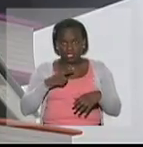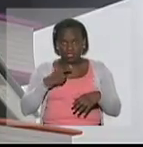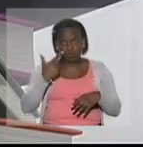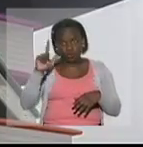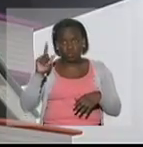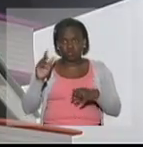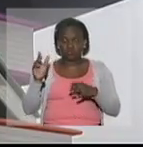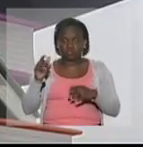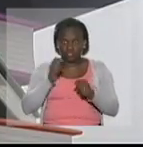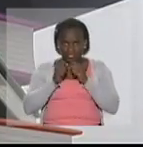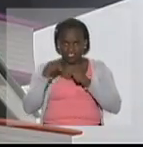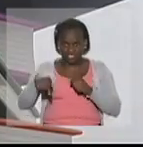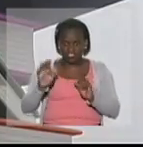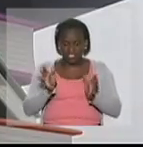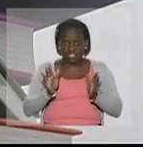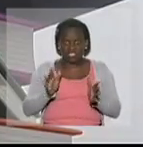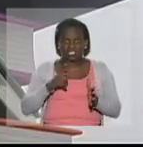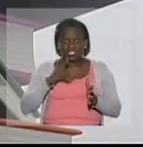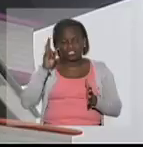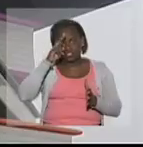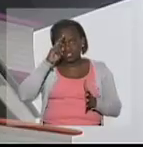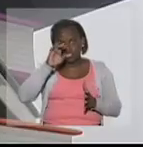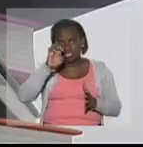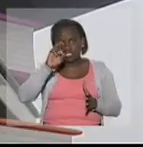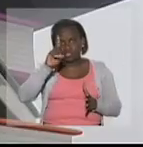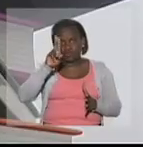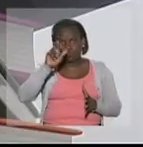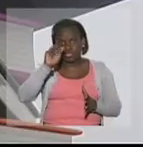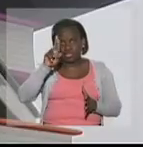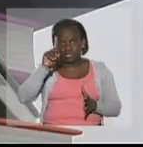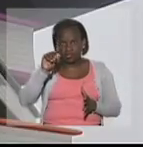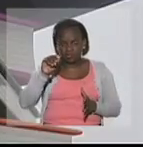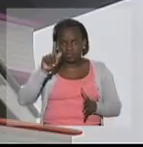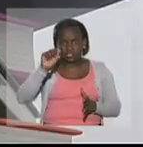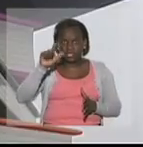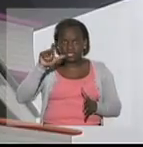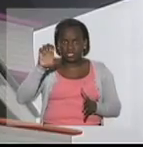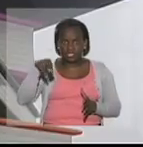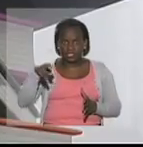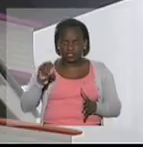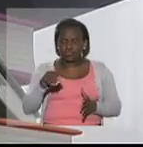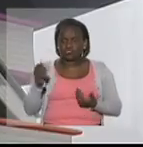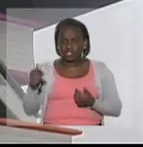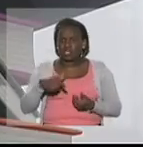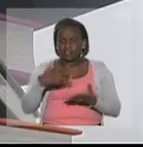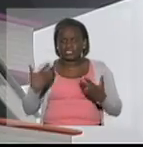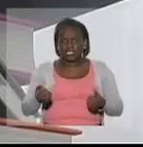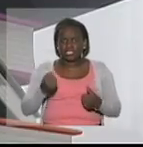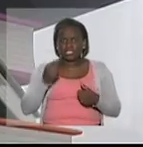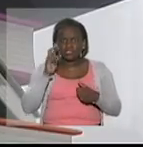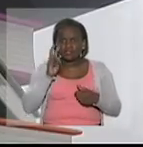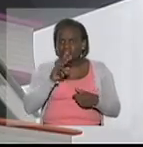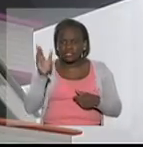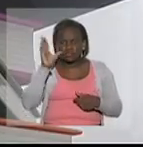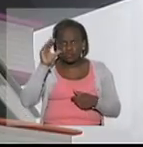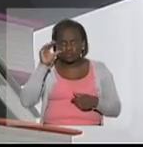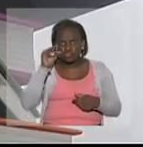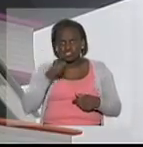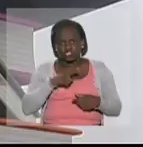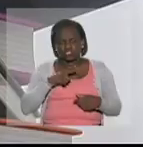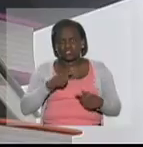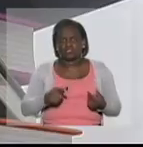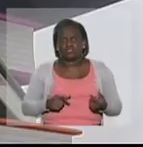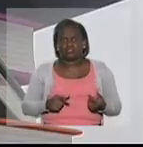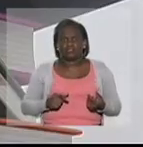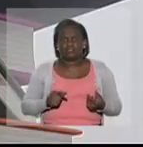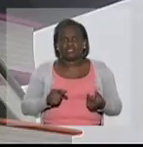trouxe né num outro programa que são as histórias também do Eduardo Galeano uhum eles são bem abertos e receptivos assim ficam curiosos